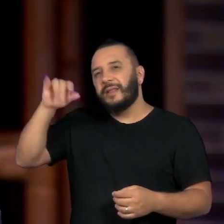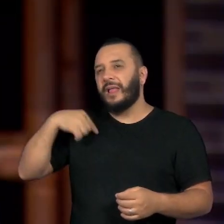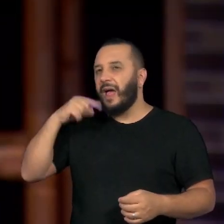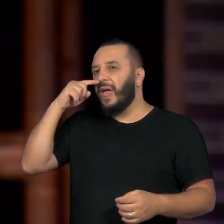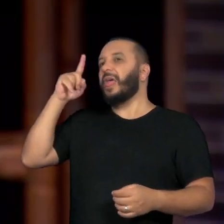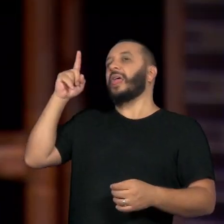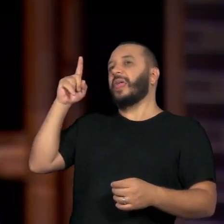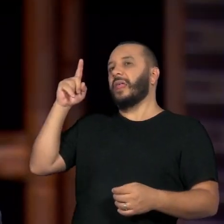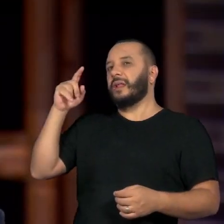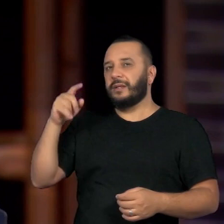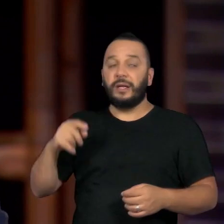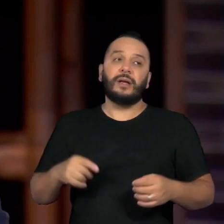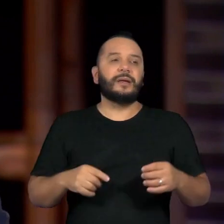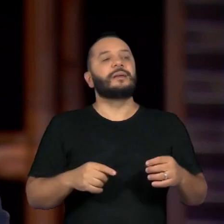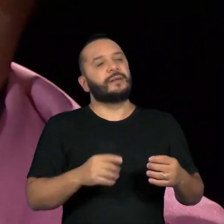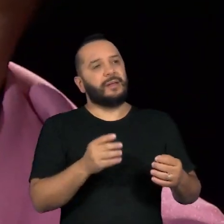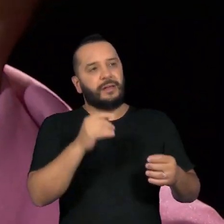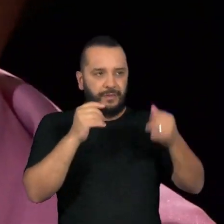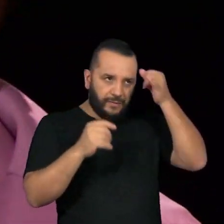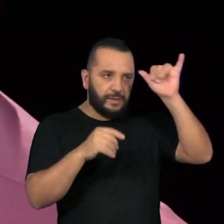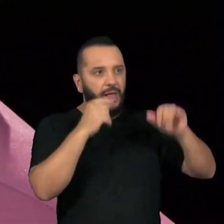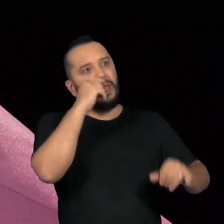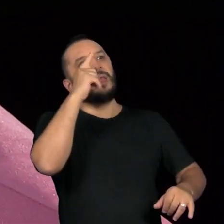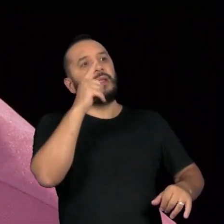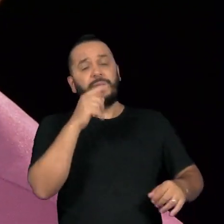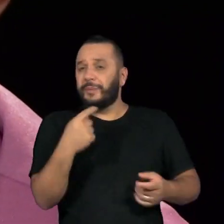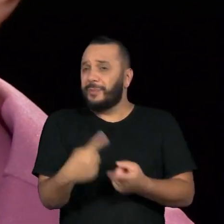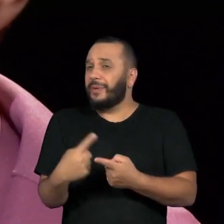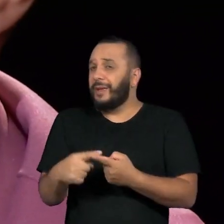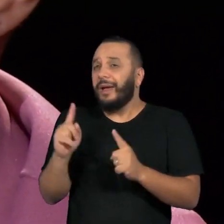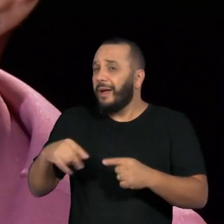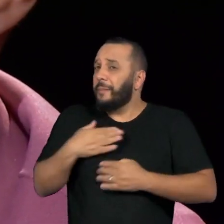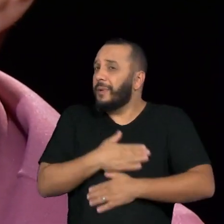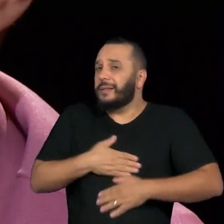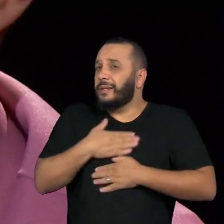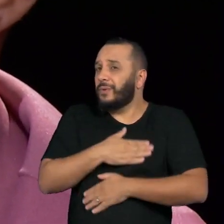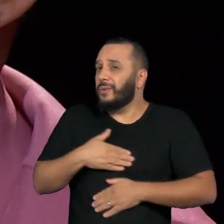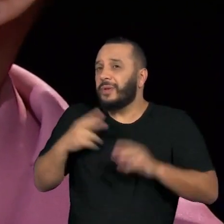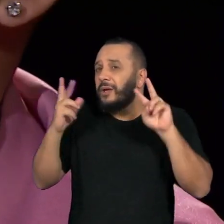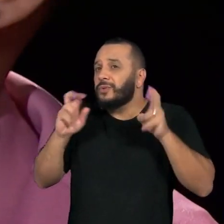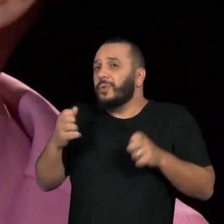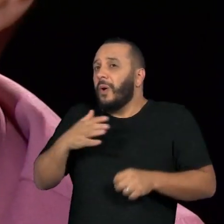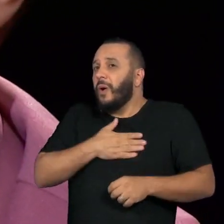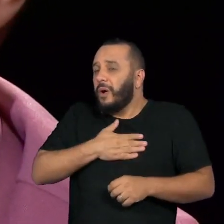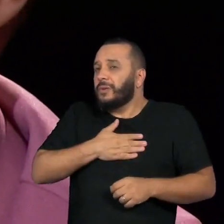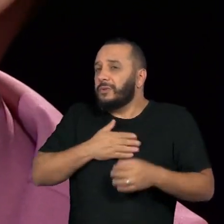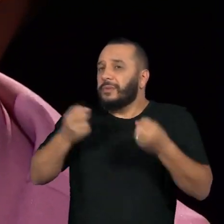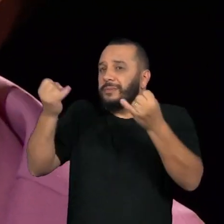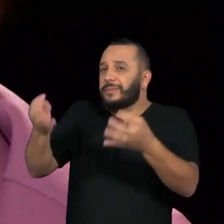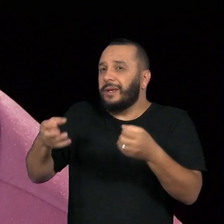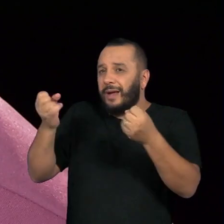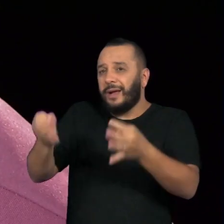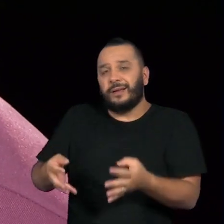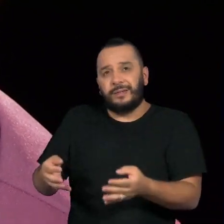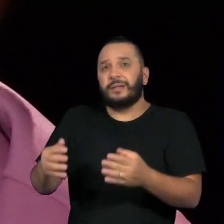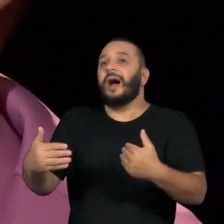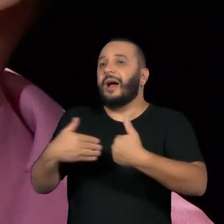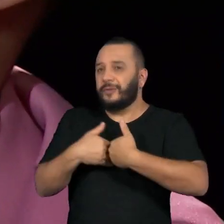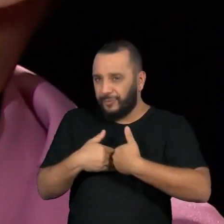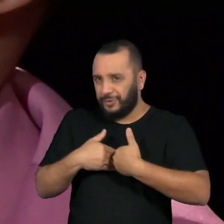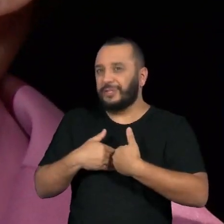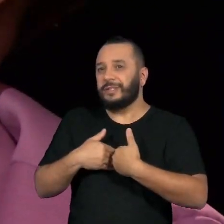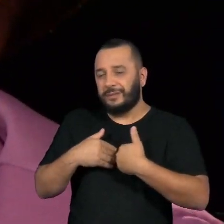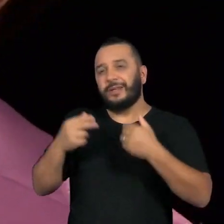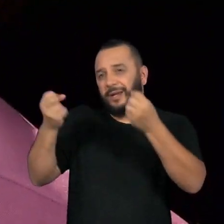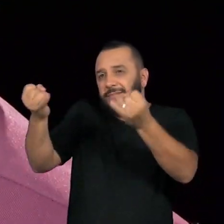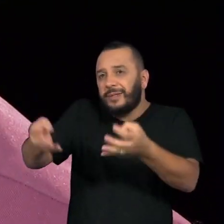arrogante. sem parecer arrogante. Porque pra gente é muito prazeroso falar do assunto que a gente gosta. Pra mim é muito prazeroso falar sobre autismo, é um hiperfoco. Sim.